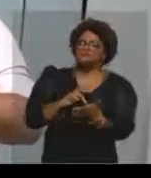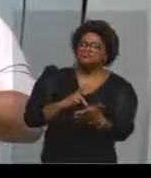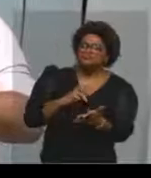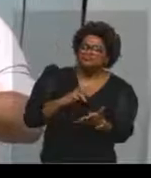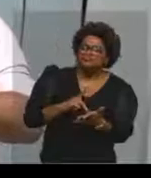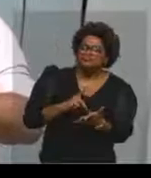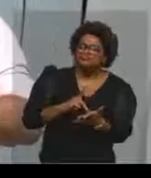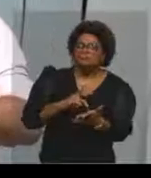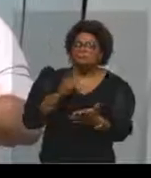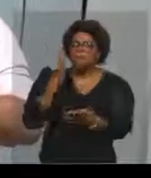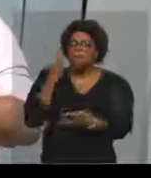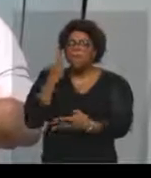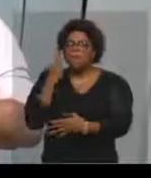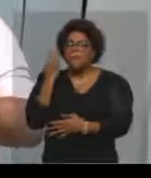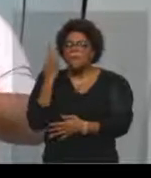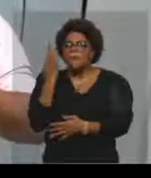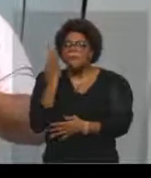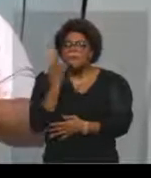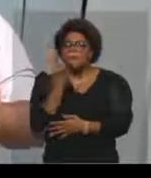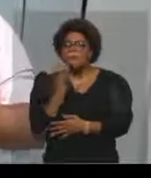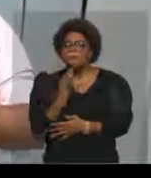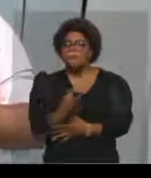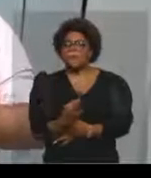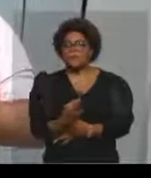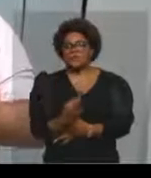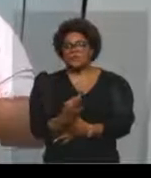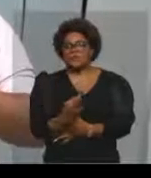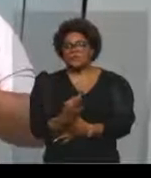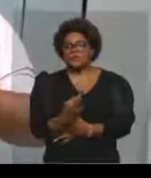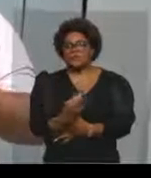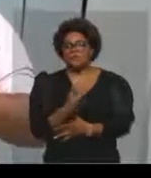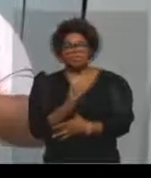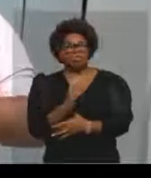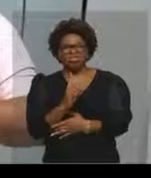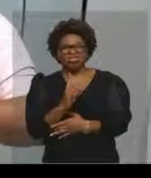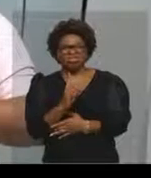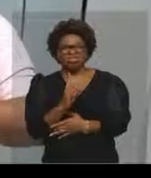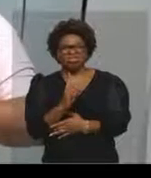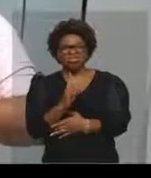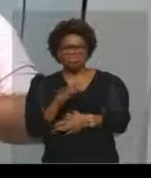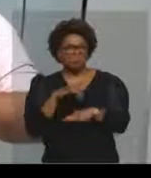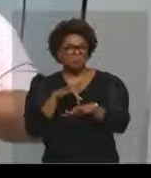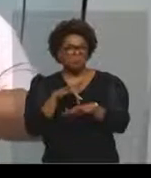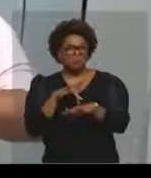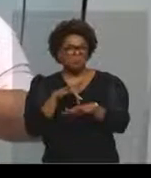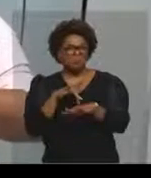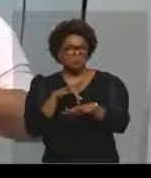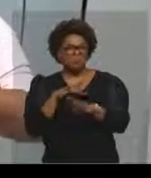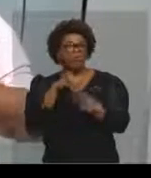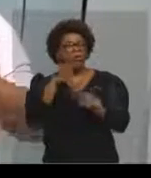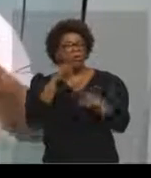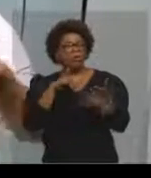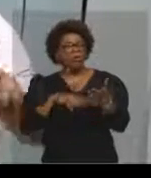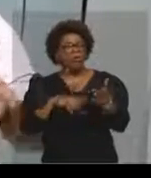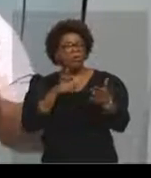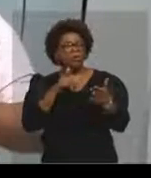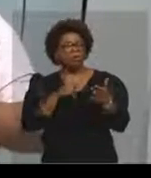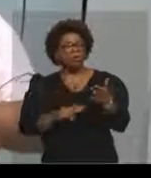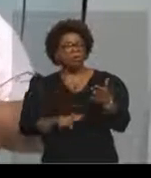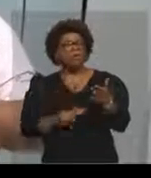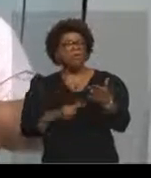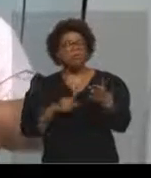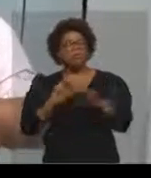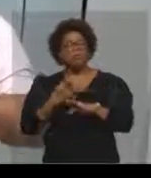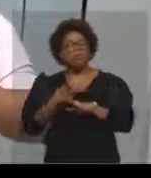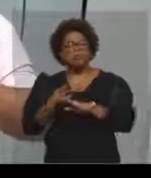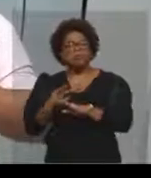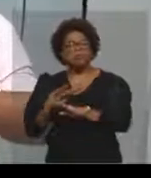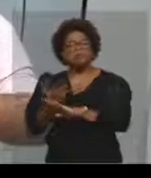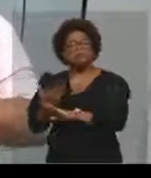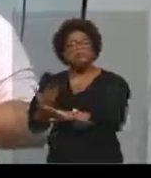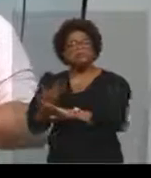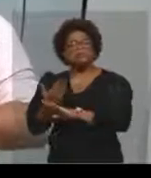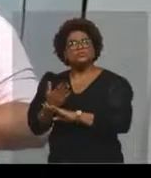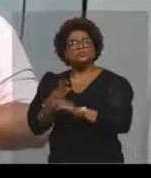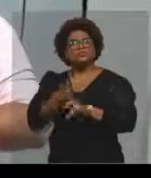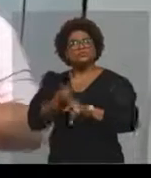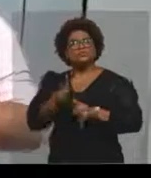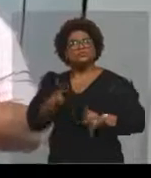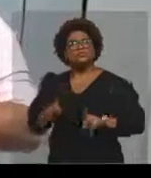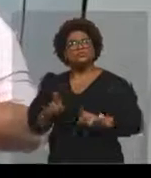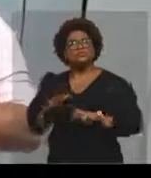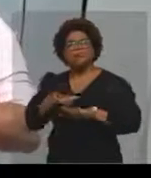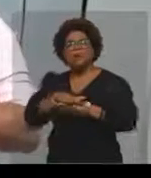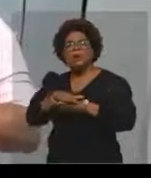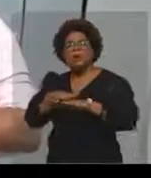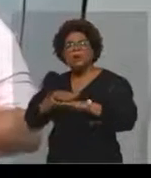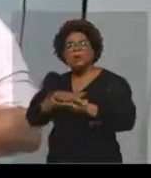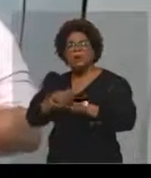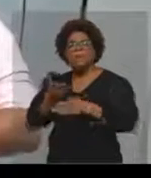leu. E se não interpretou, leia novamente ou procure ajuda com o professor, discuta com um colega, para que vocês possam